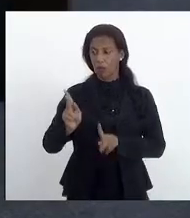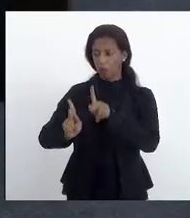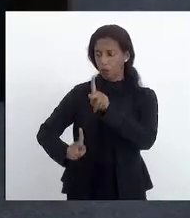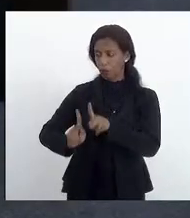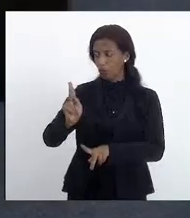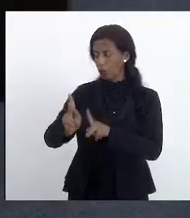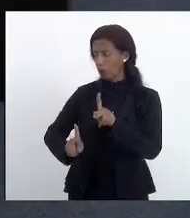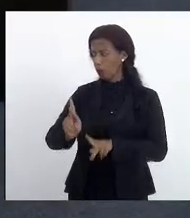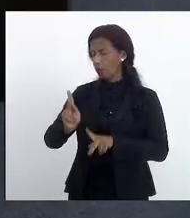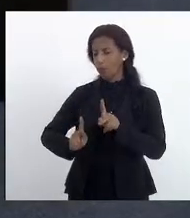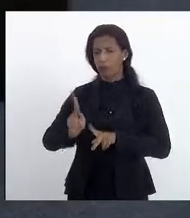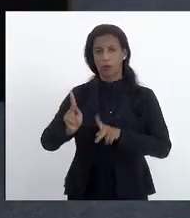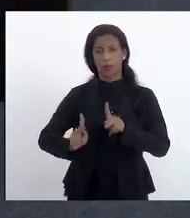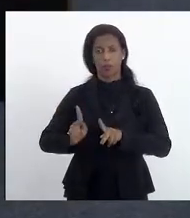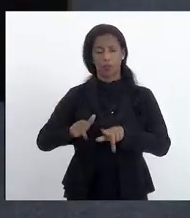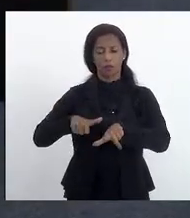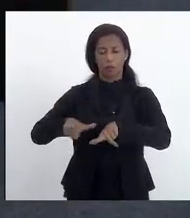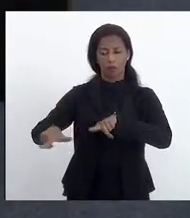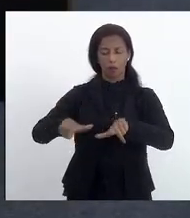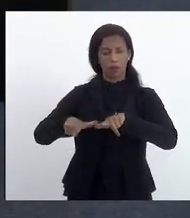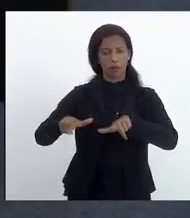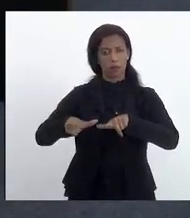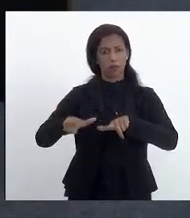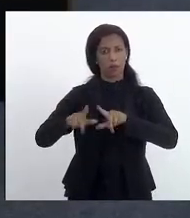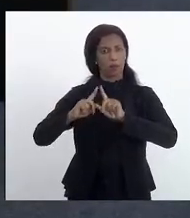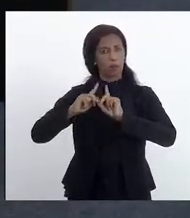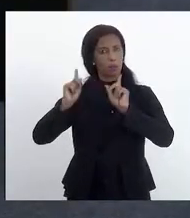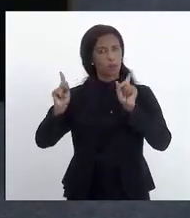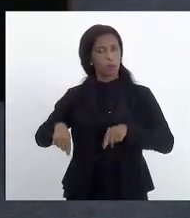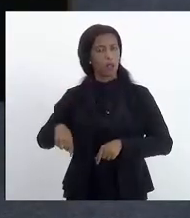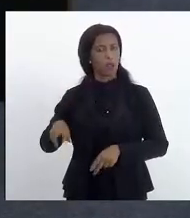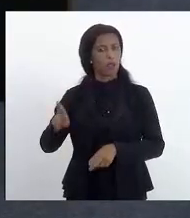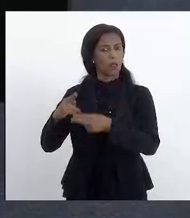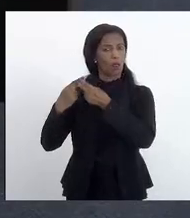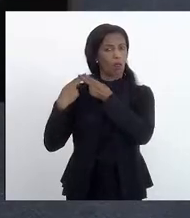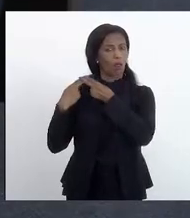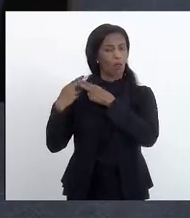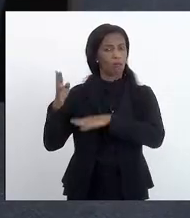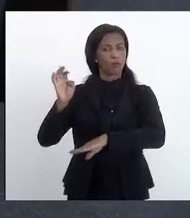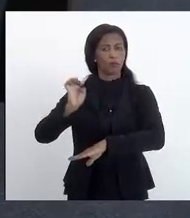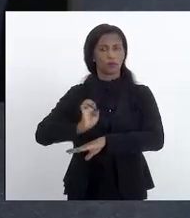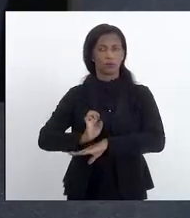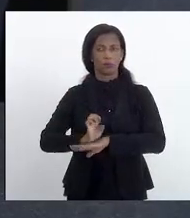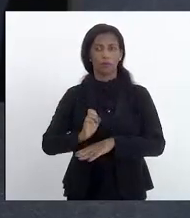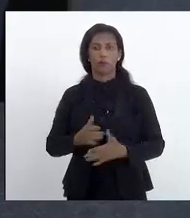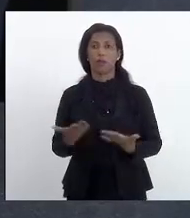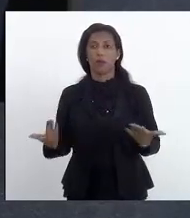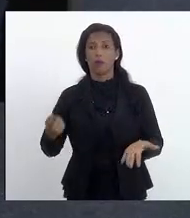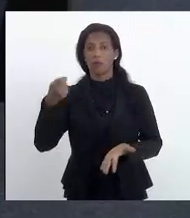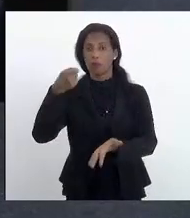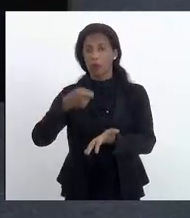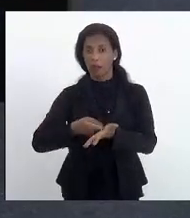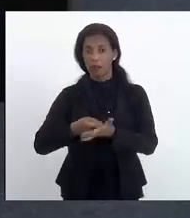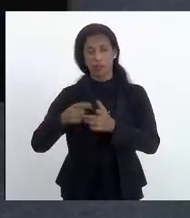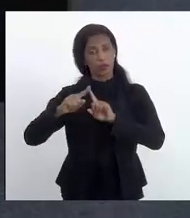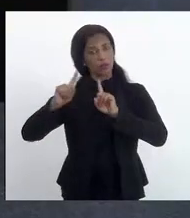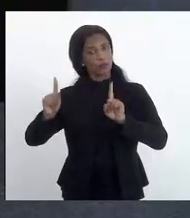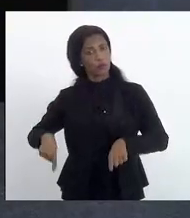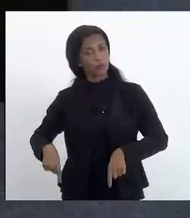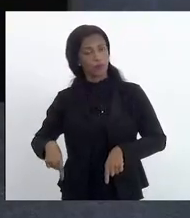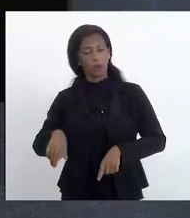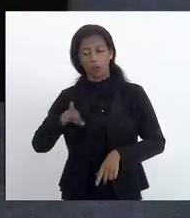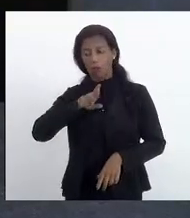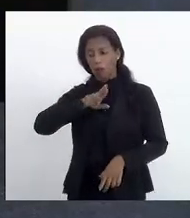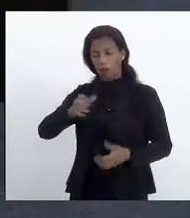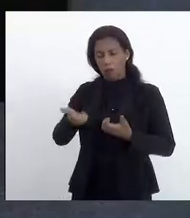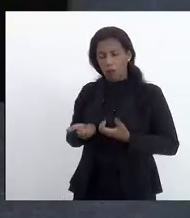população a ter serviços públicos que são de responsabilidade do Estado. Então, vamos garantir o servidor público. Não